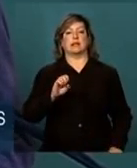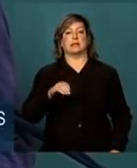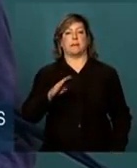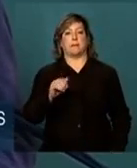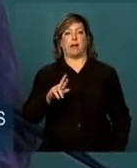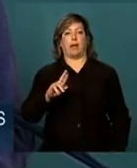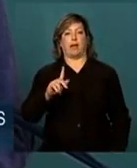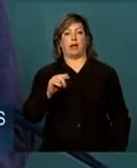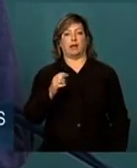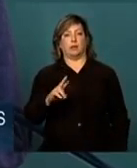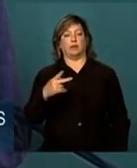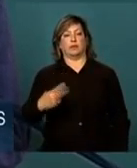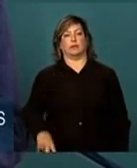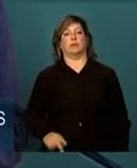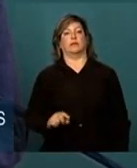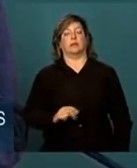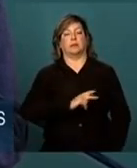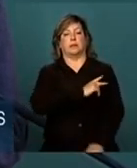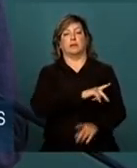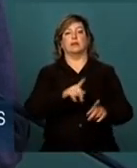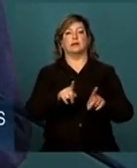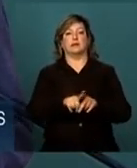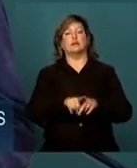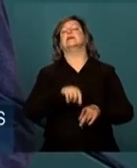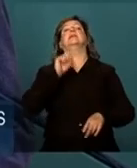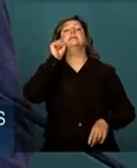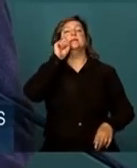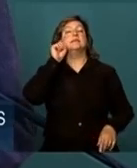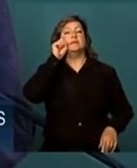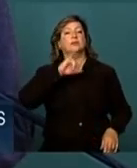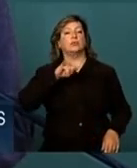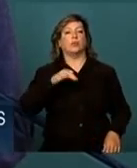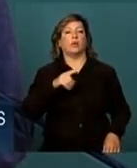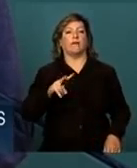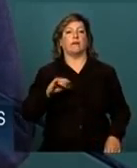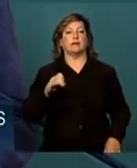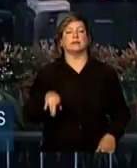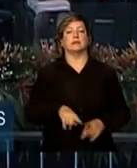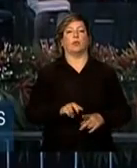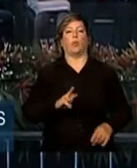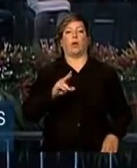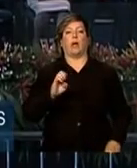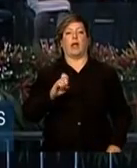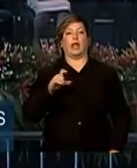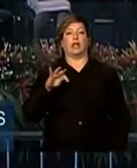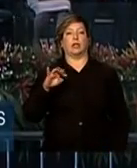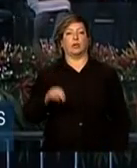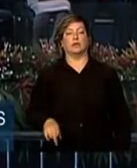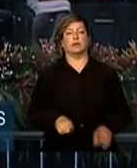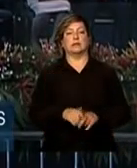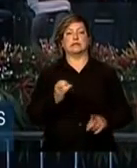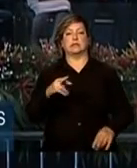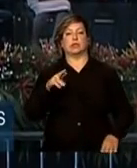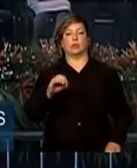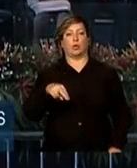Justiça do Piauí, os senadores João Vicente Claudino, Wellington Dias e Ciro